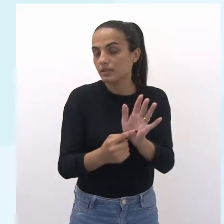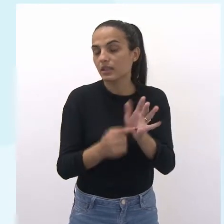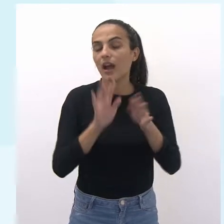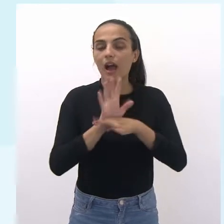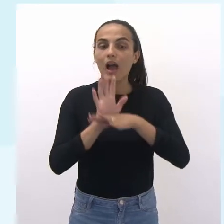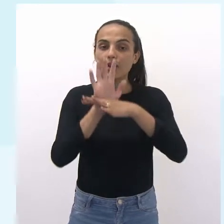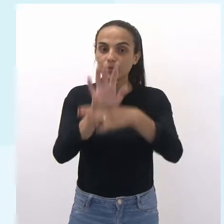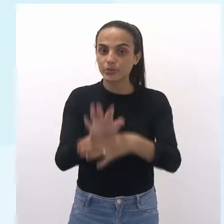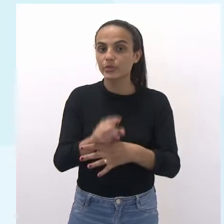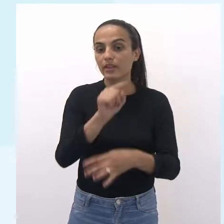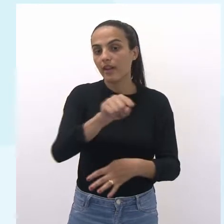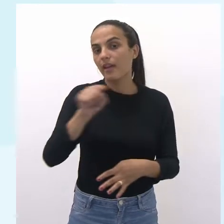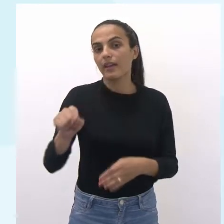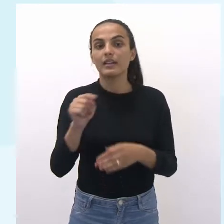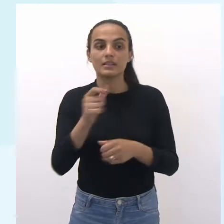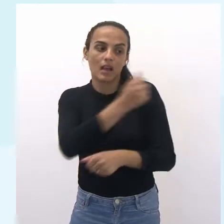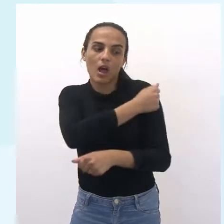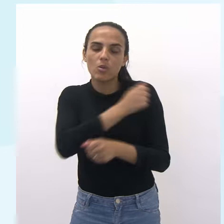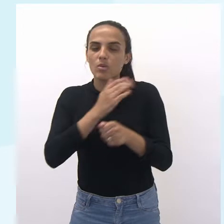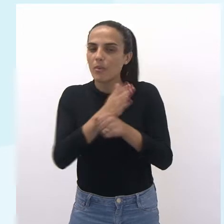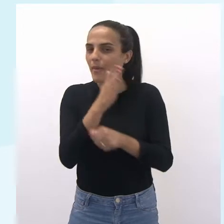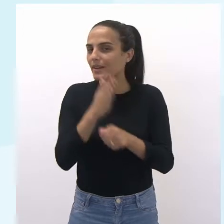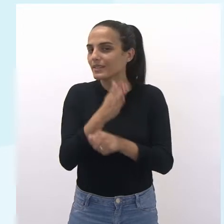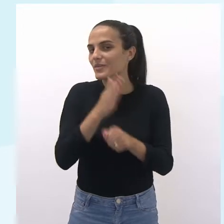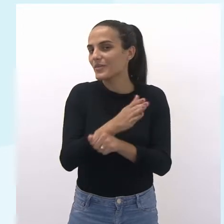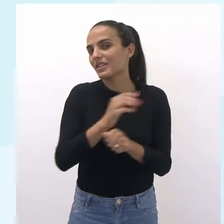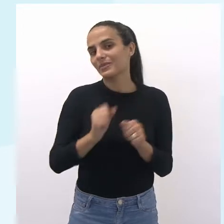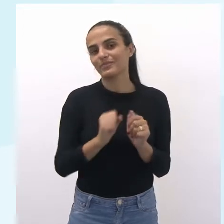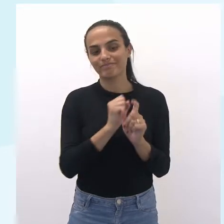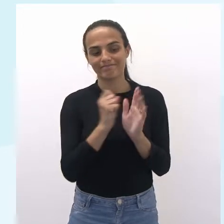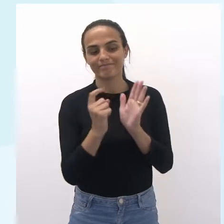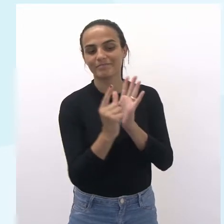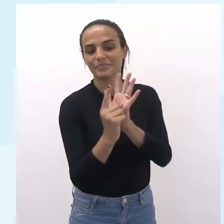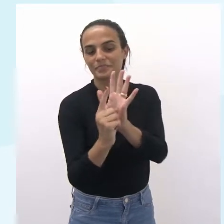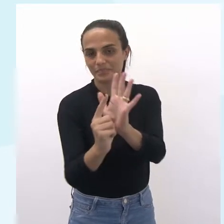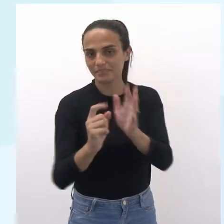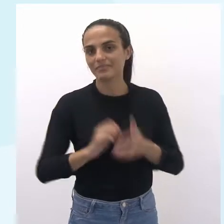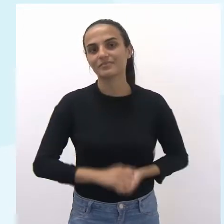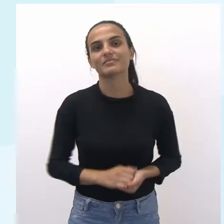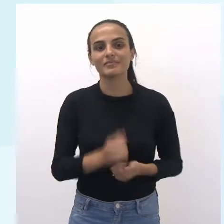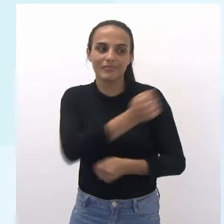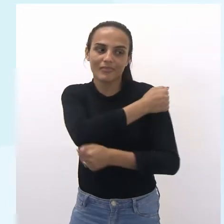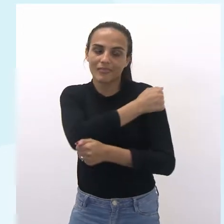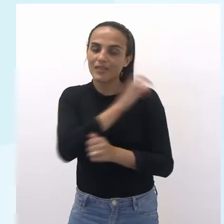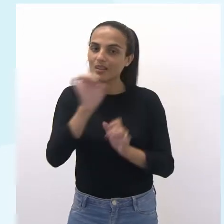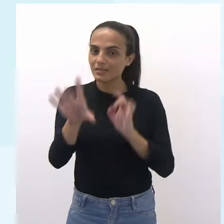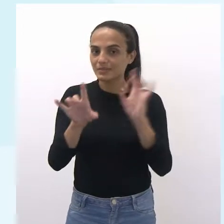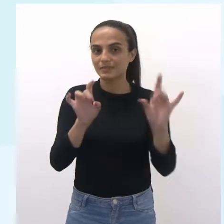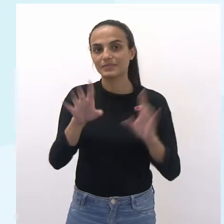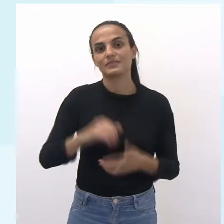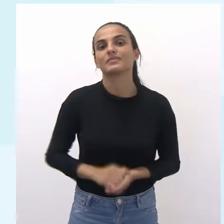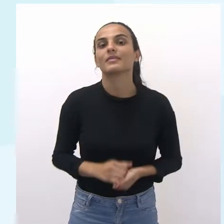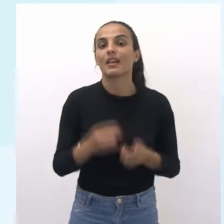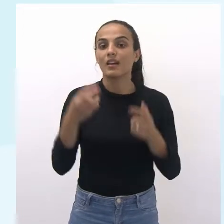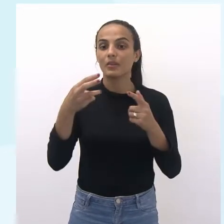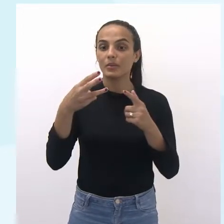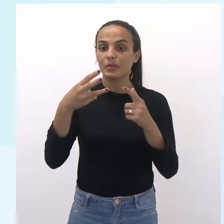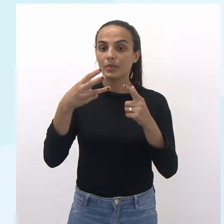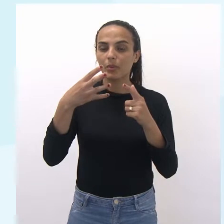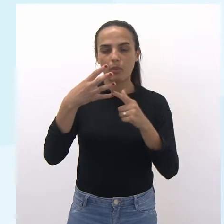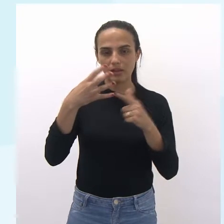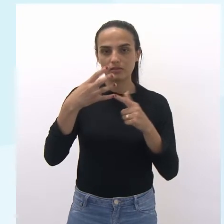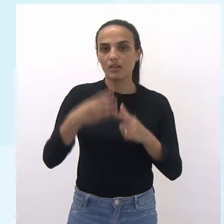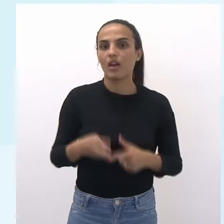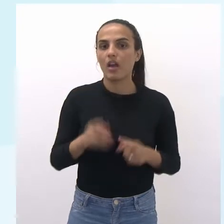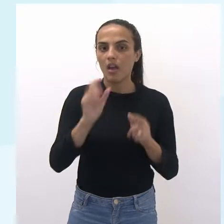a participação mais protagonista dos nossos estudantes. O penúltimo ponto é